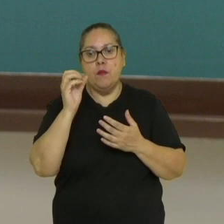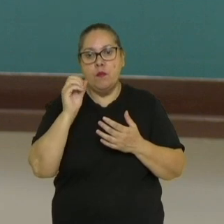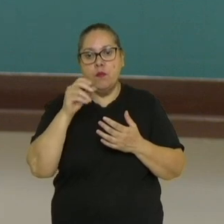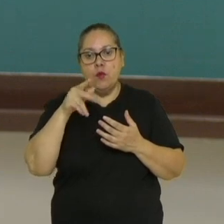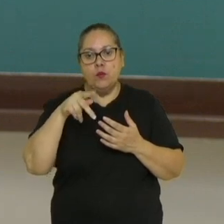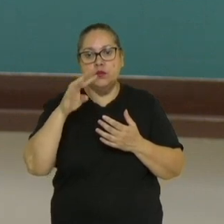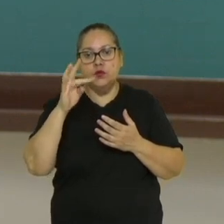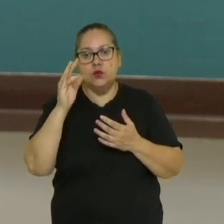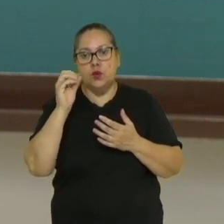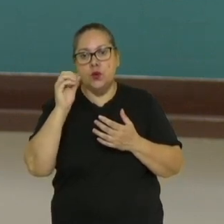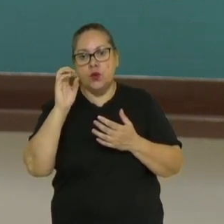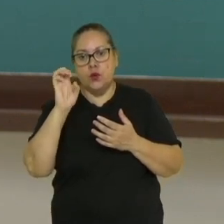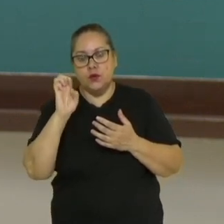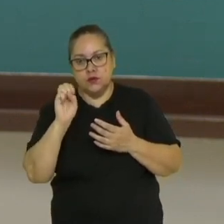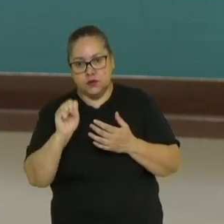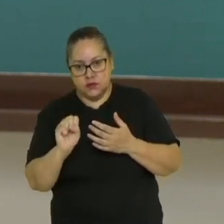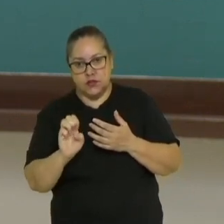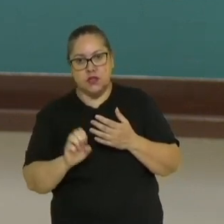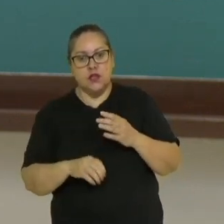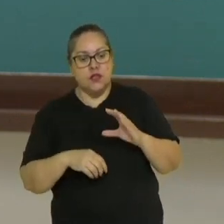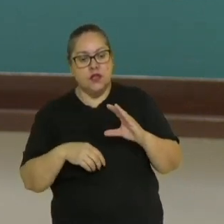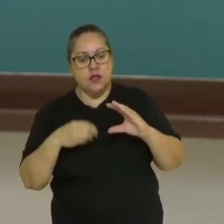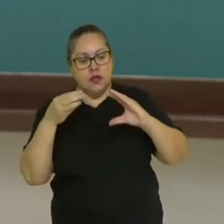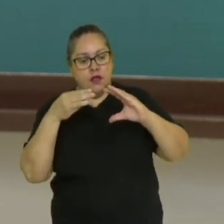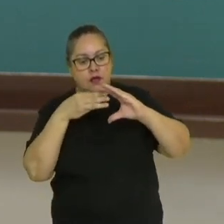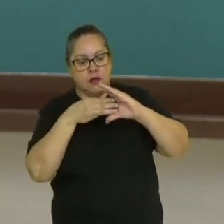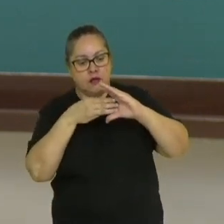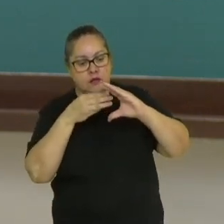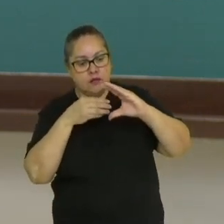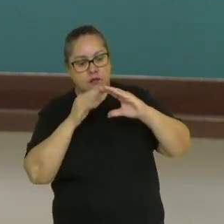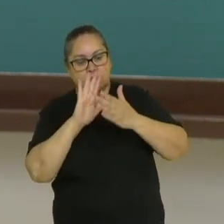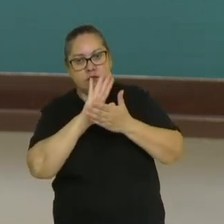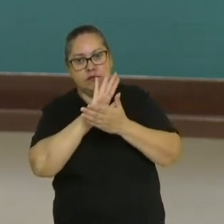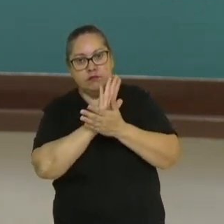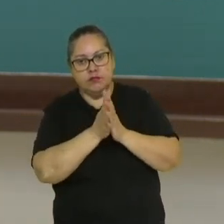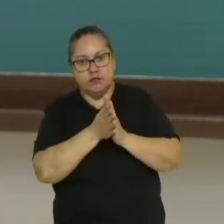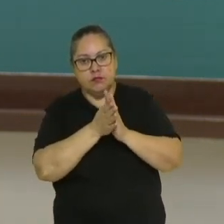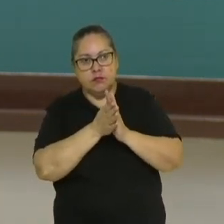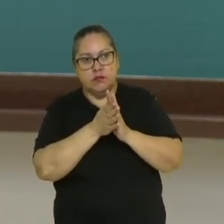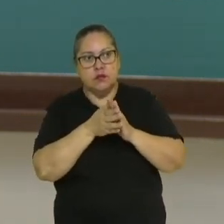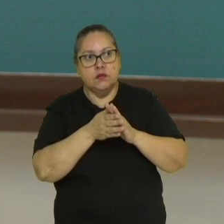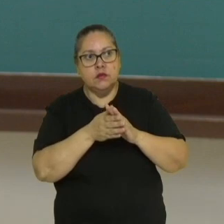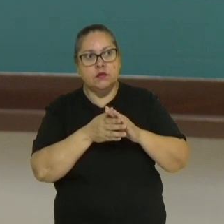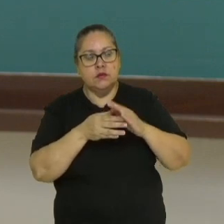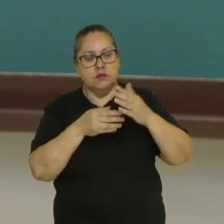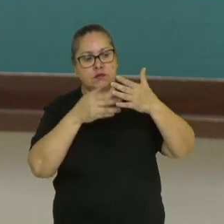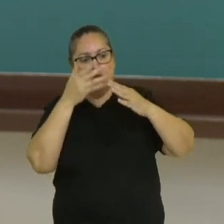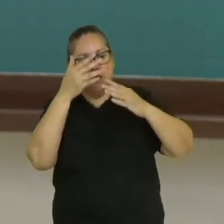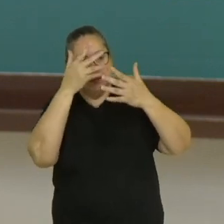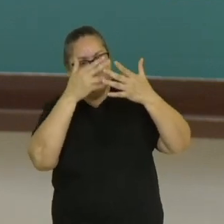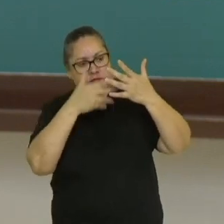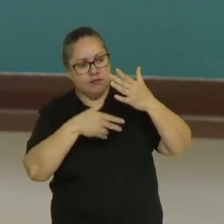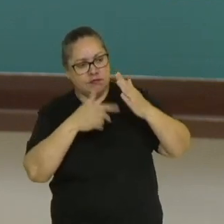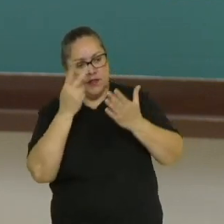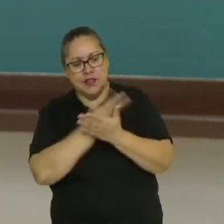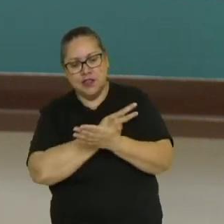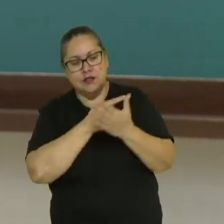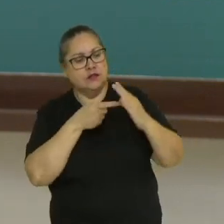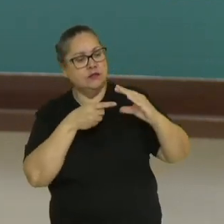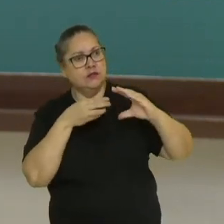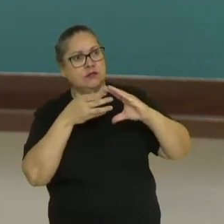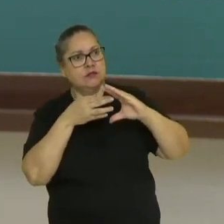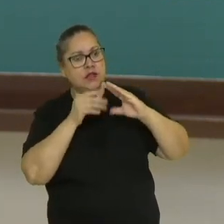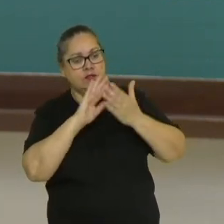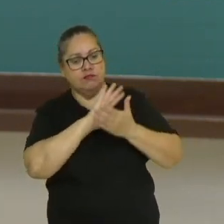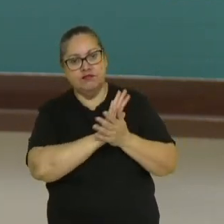de morte celular programada. Então, a célula se autoprograma. Puxa, deu um erro. O que eu faço? Ela vai lá e